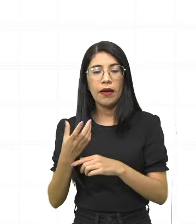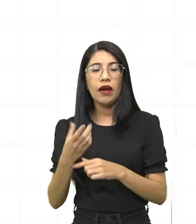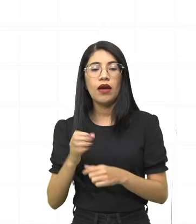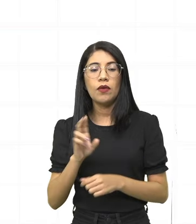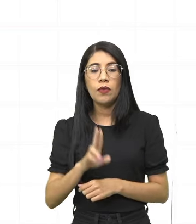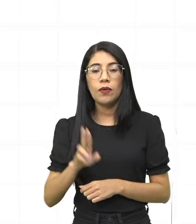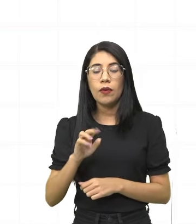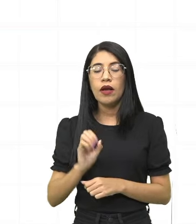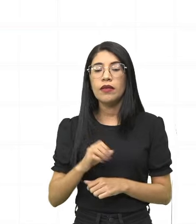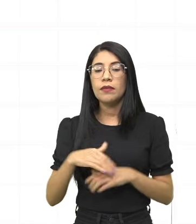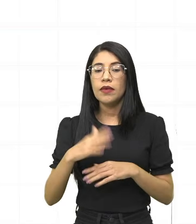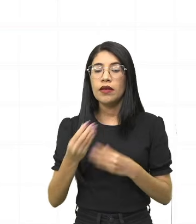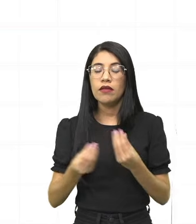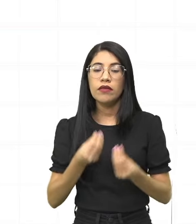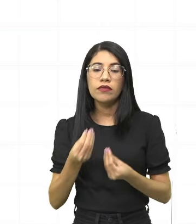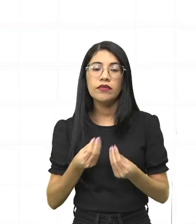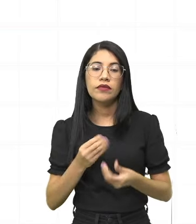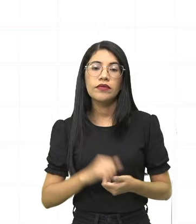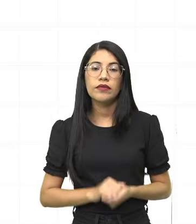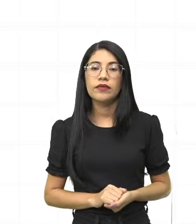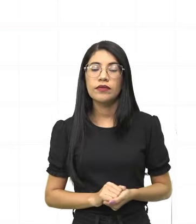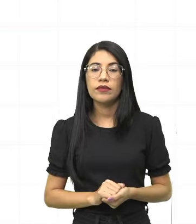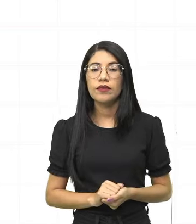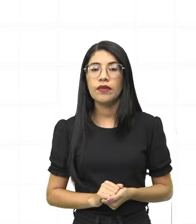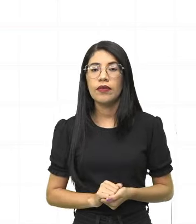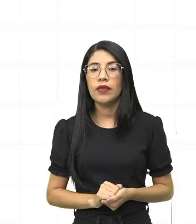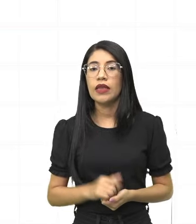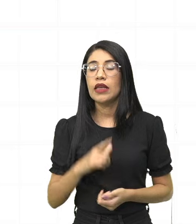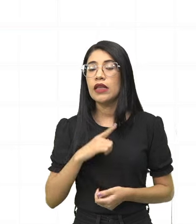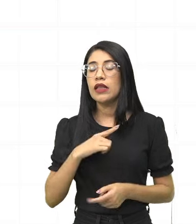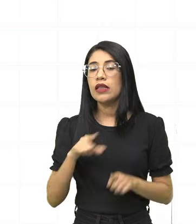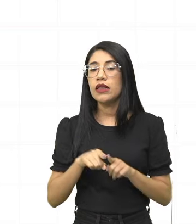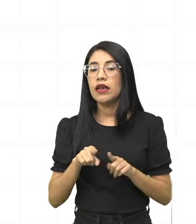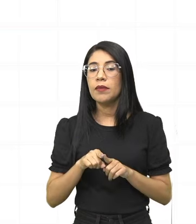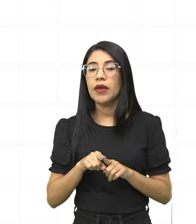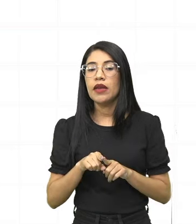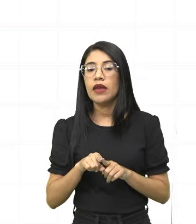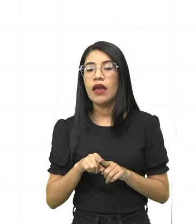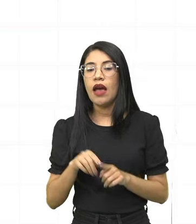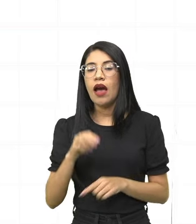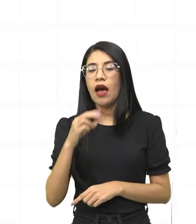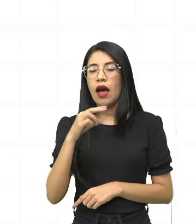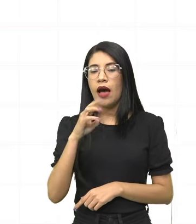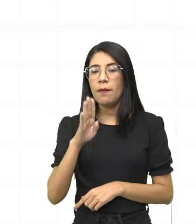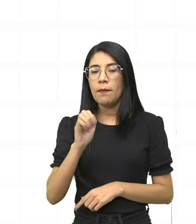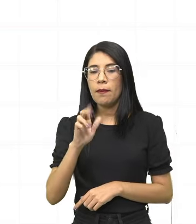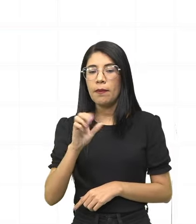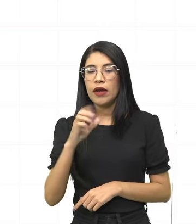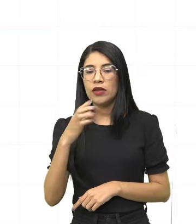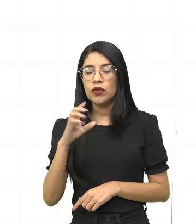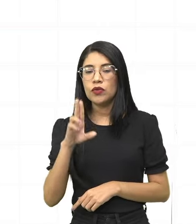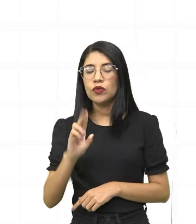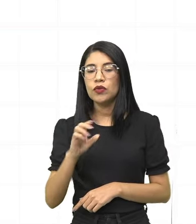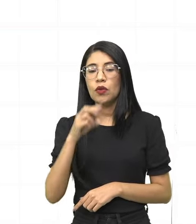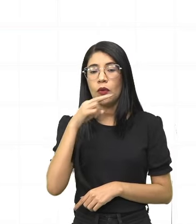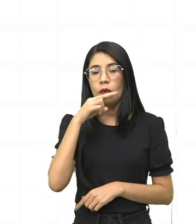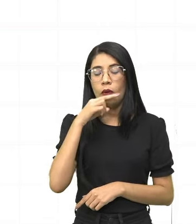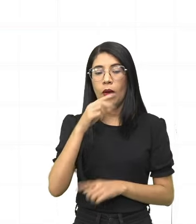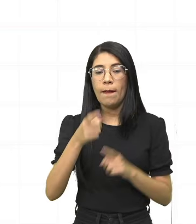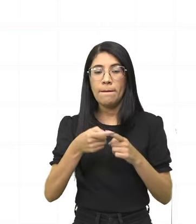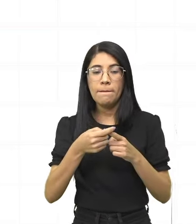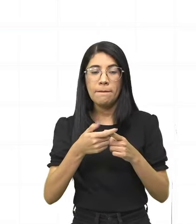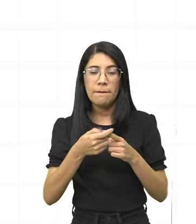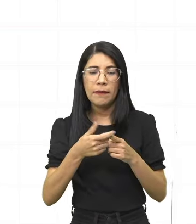utilizadas por essa fonte de energia, nós temos aí o abacucana, de açúcar, milho,